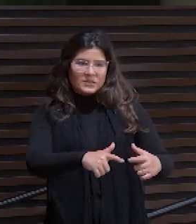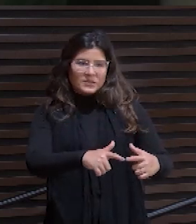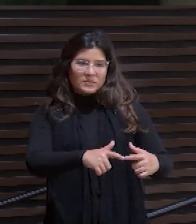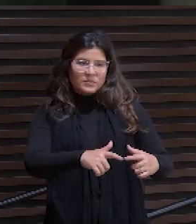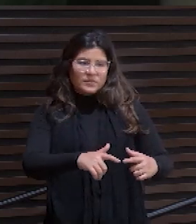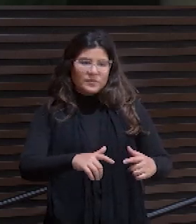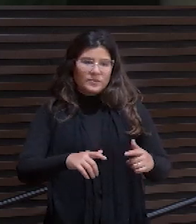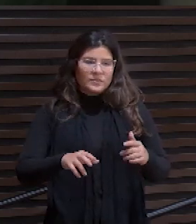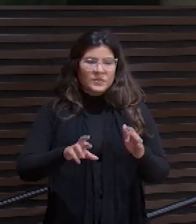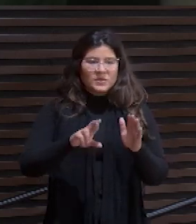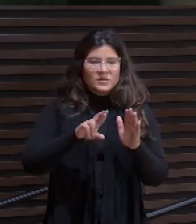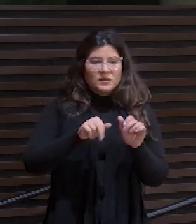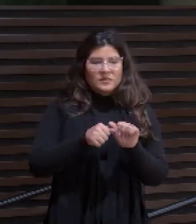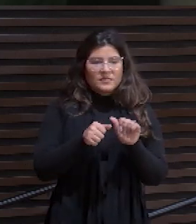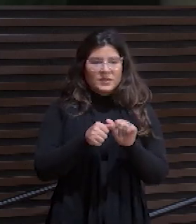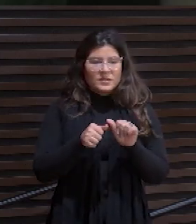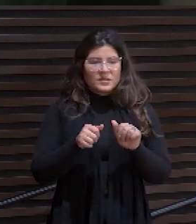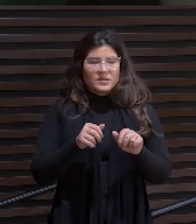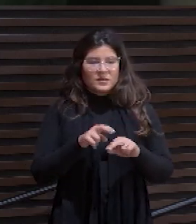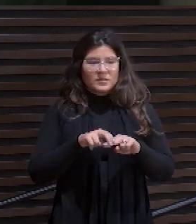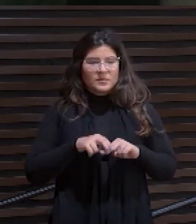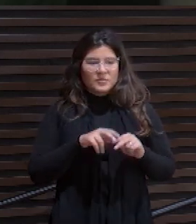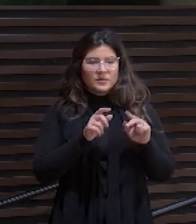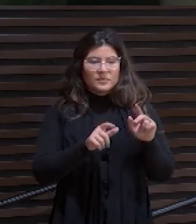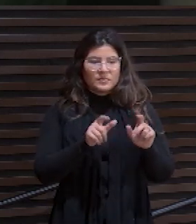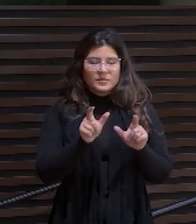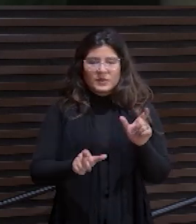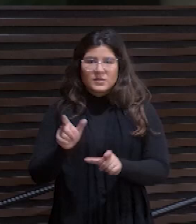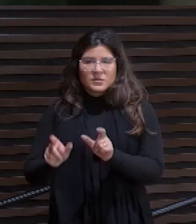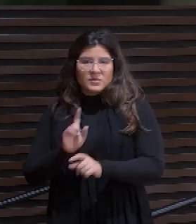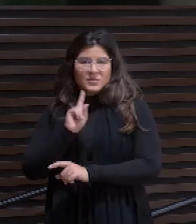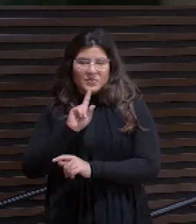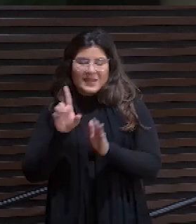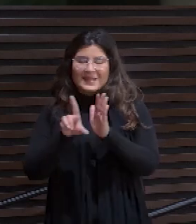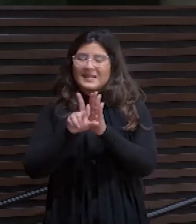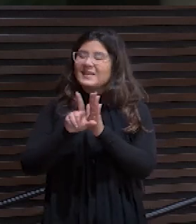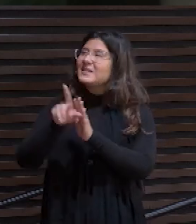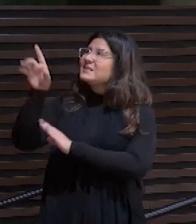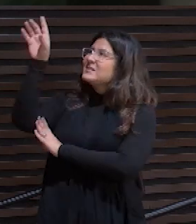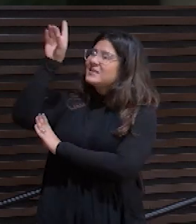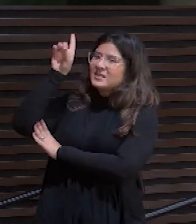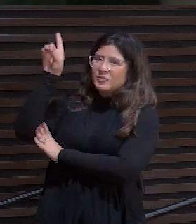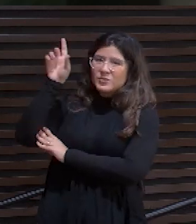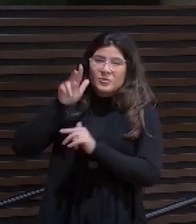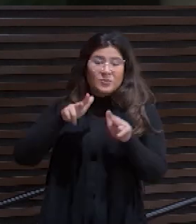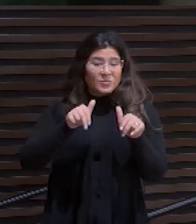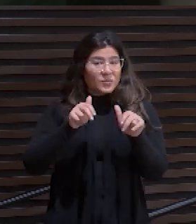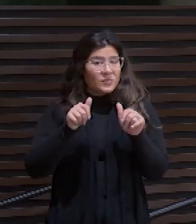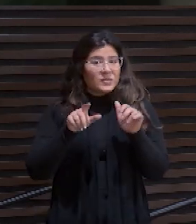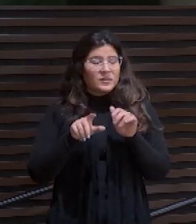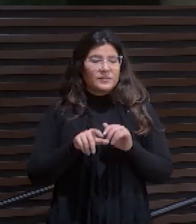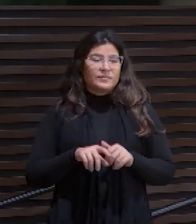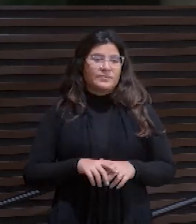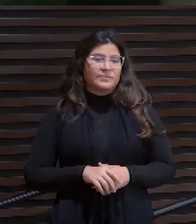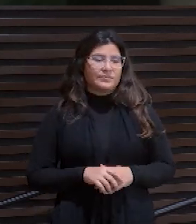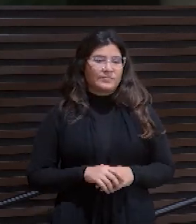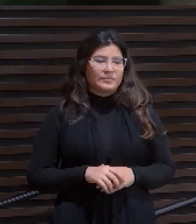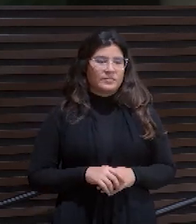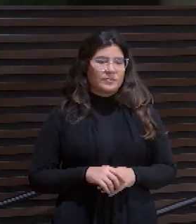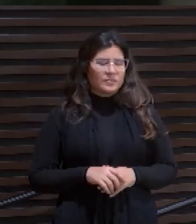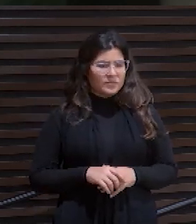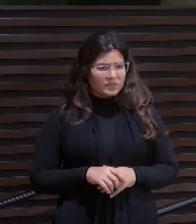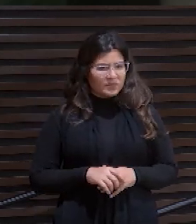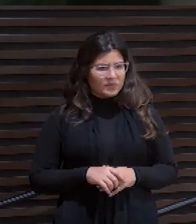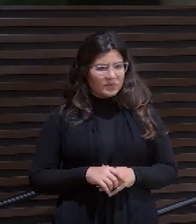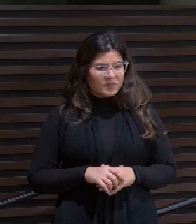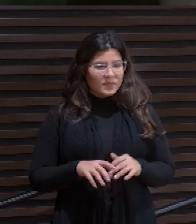tradição criada por homens, e não a lei de Deus. Nunca foi uma imposição de Deus. Jesus também diz: